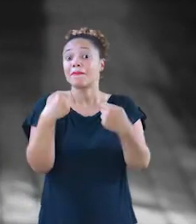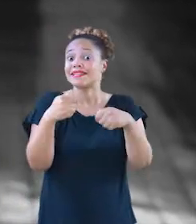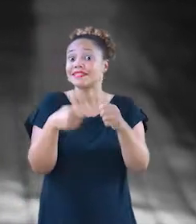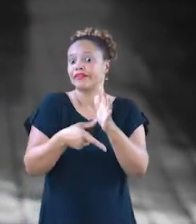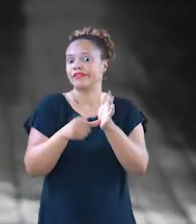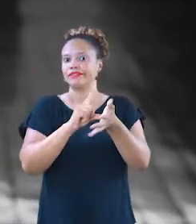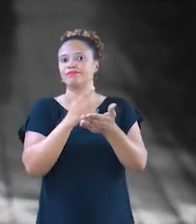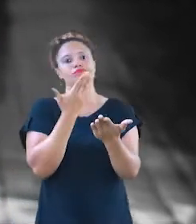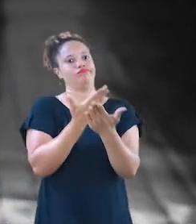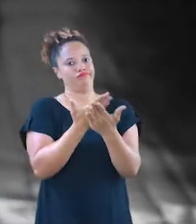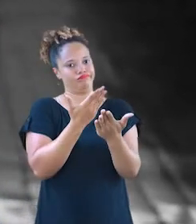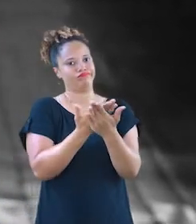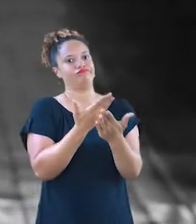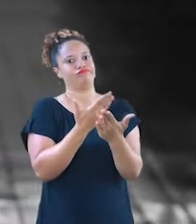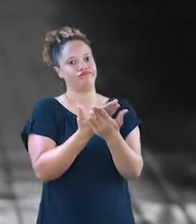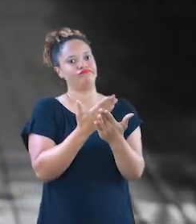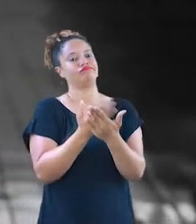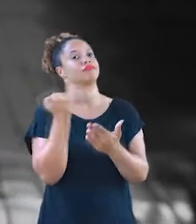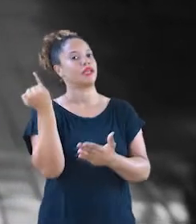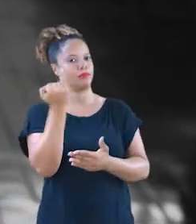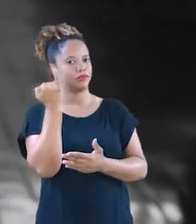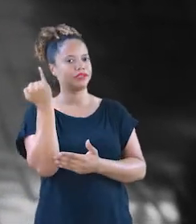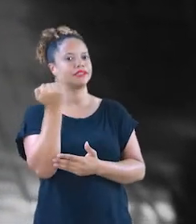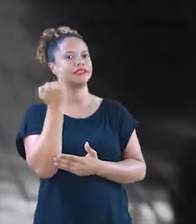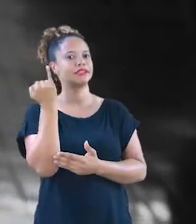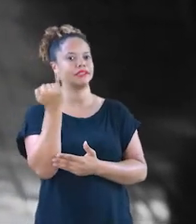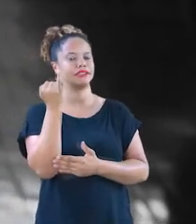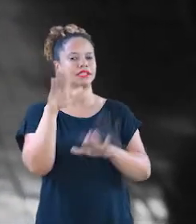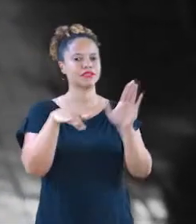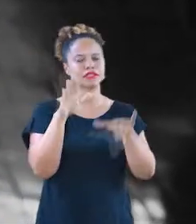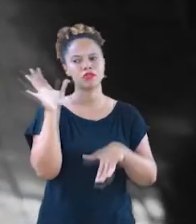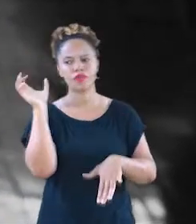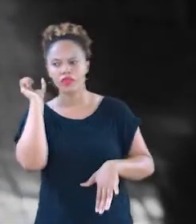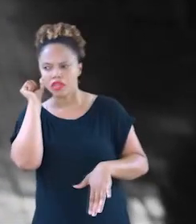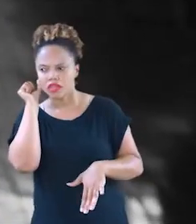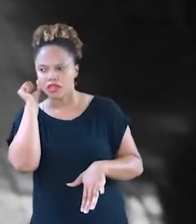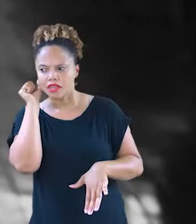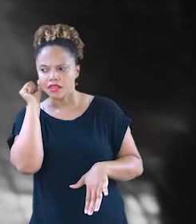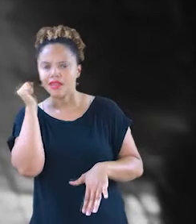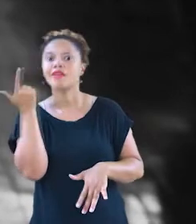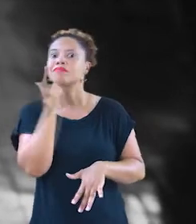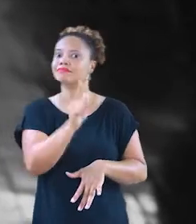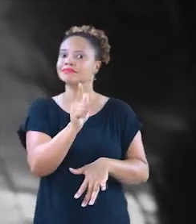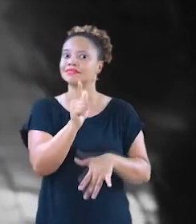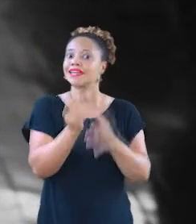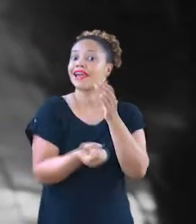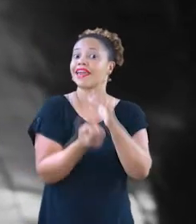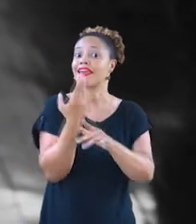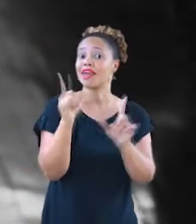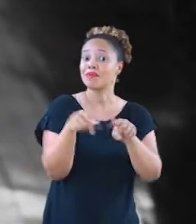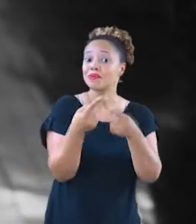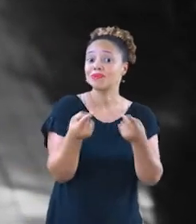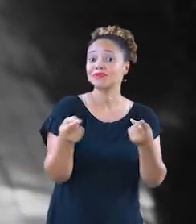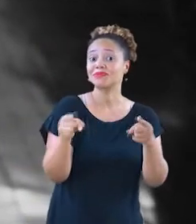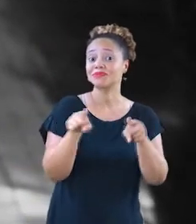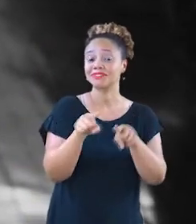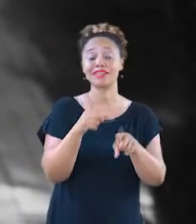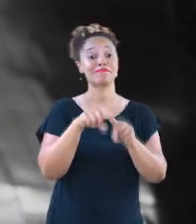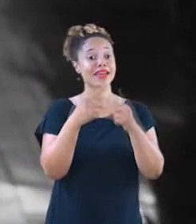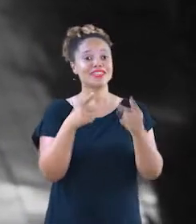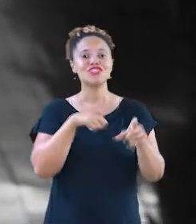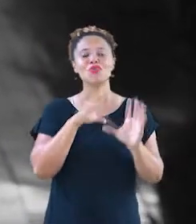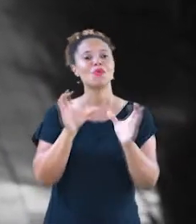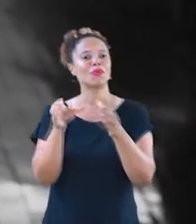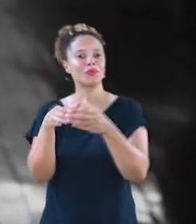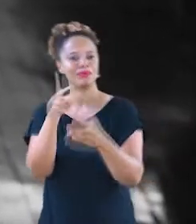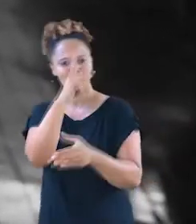tava, assim, ia bem, tinha ouvido que funcionava, conseguia tirar música, aí todo mundo já tinha uma galera que já ia pra